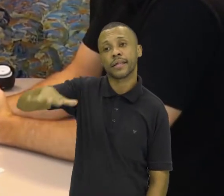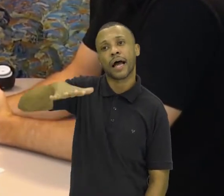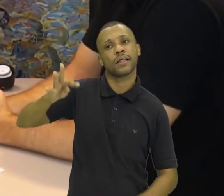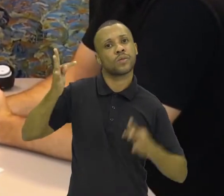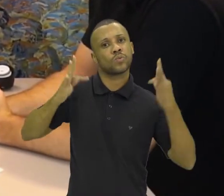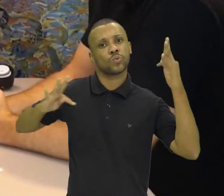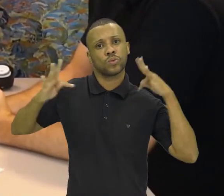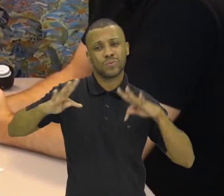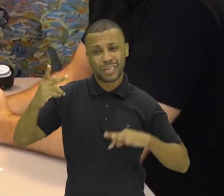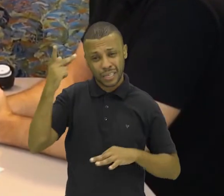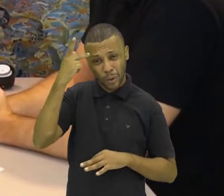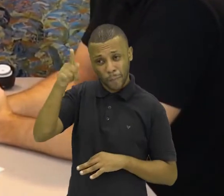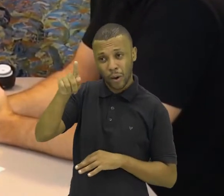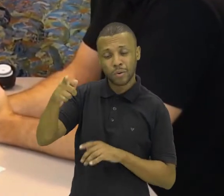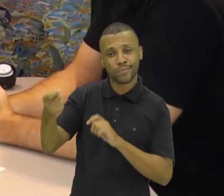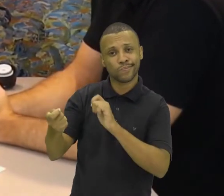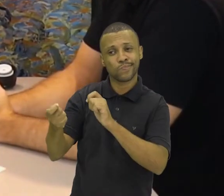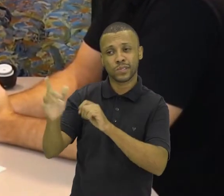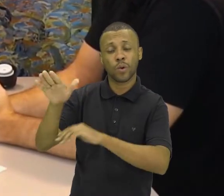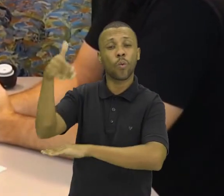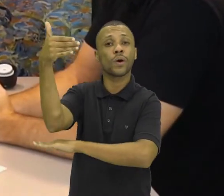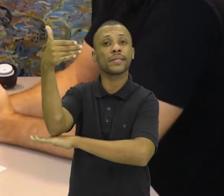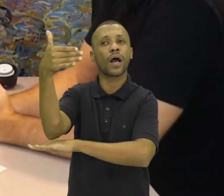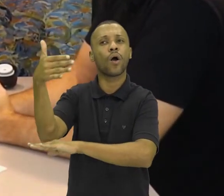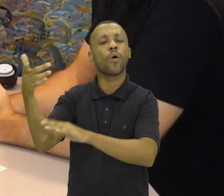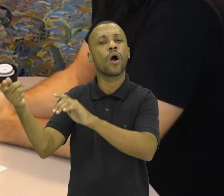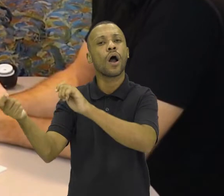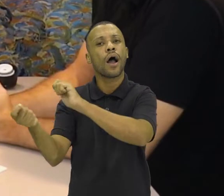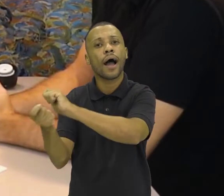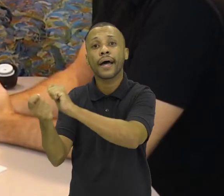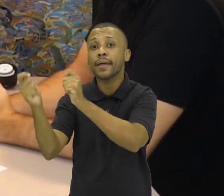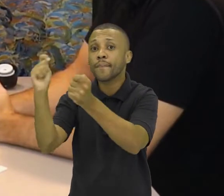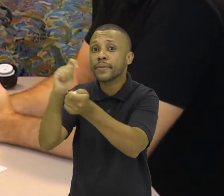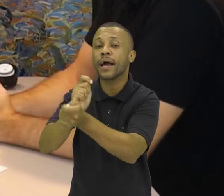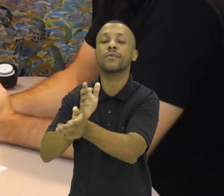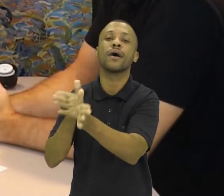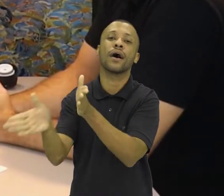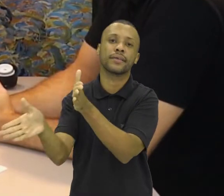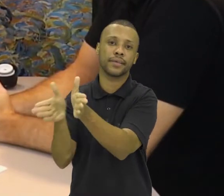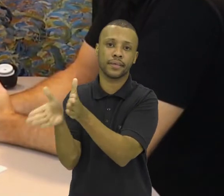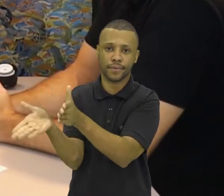hotel completamente acessível. Tá? E nesse hotel você pode